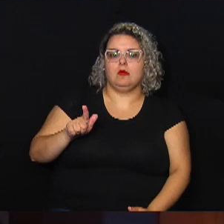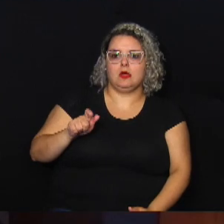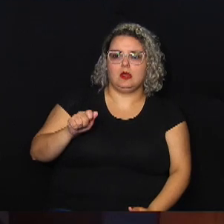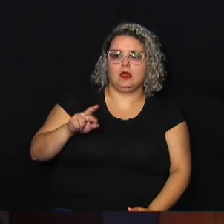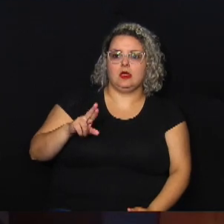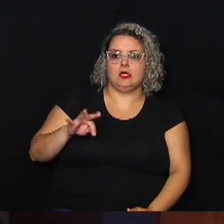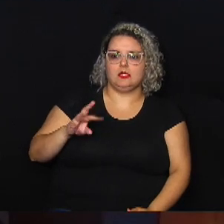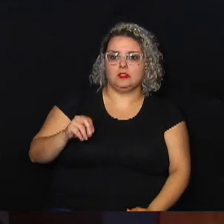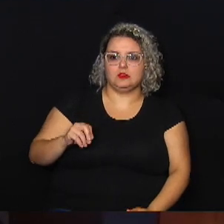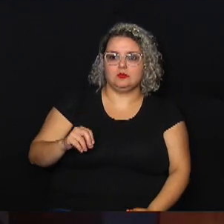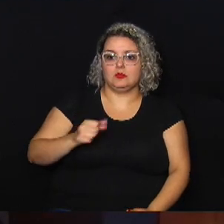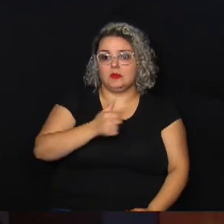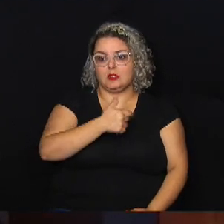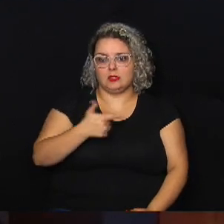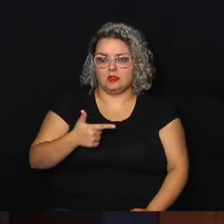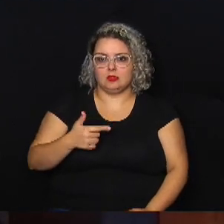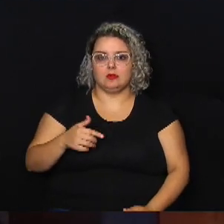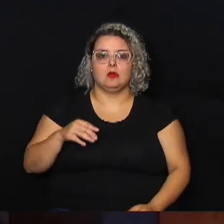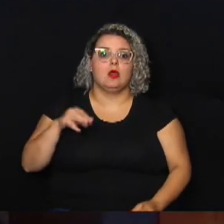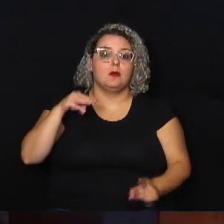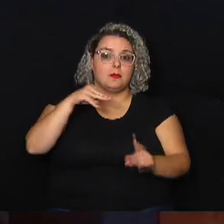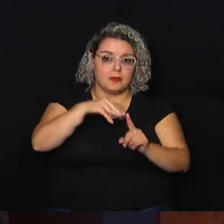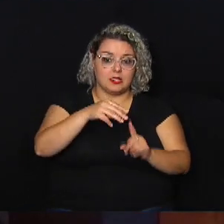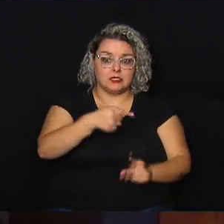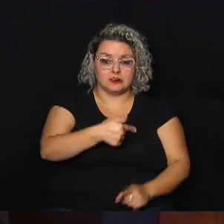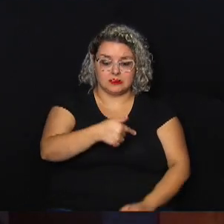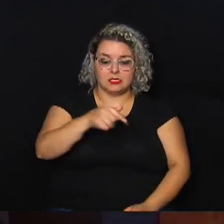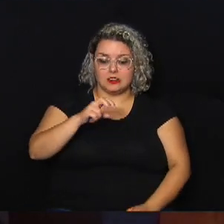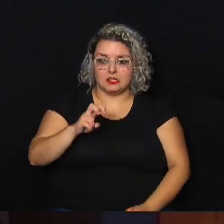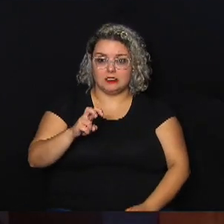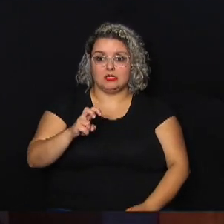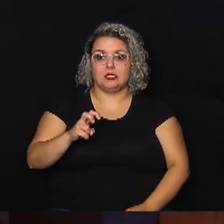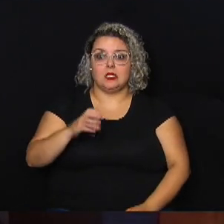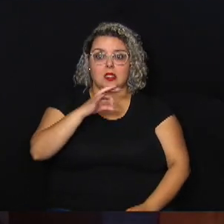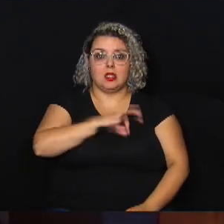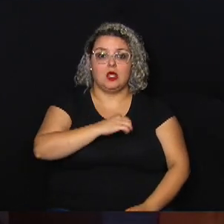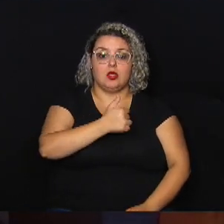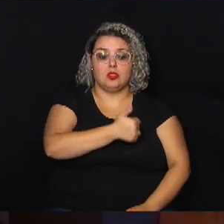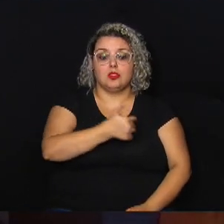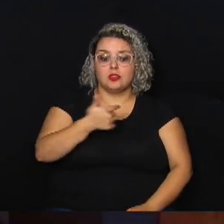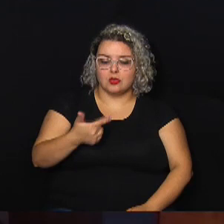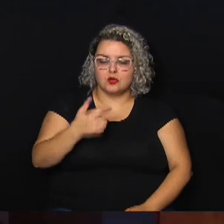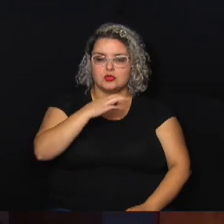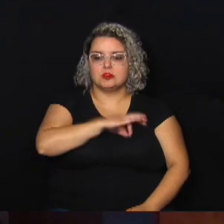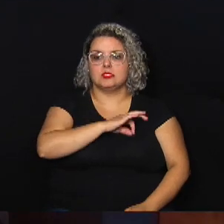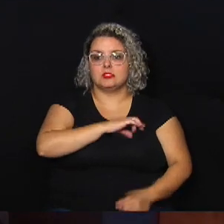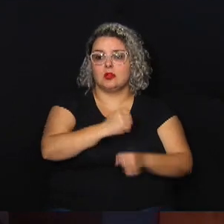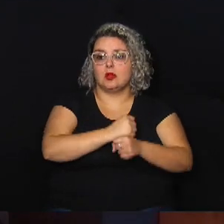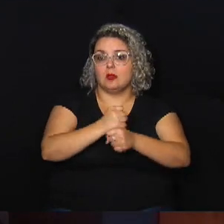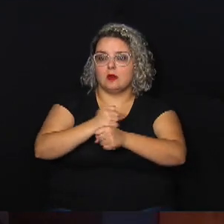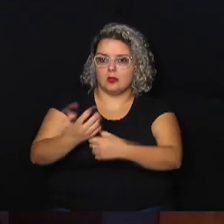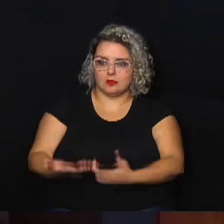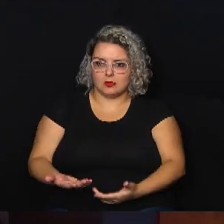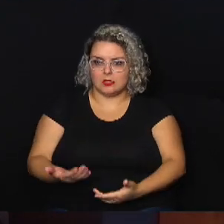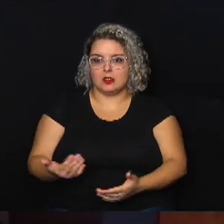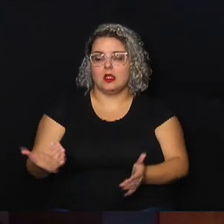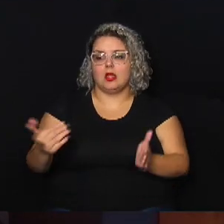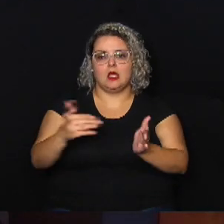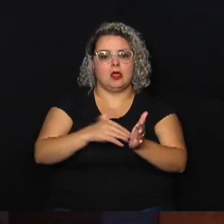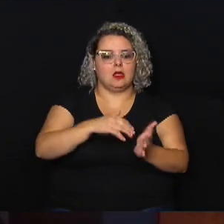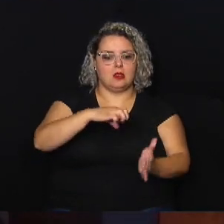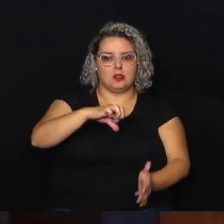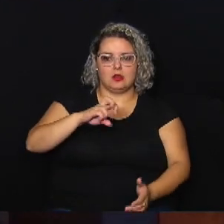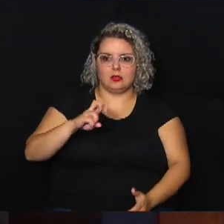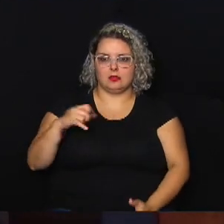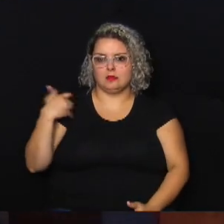A minha meta até os 75 anos é conseguir 12 salários anuais de reserva. Porque aí, se eu viver até os 95, mesmo se eu